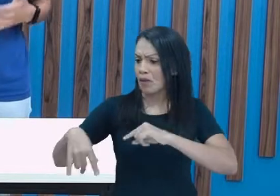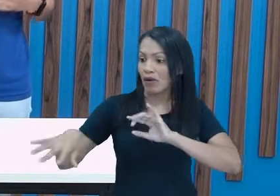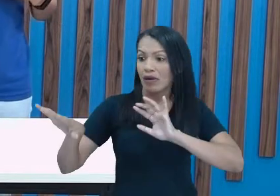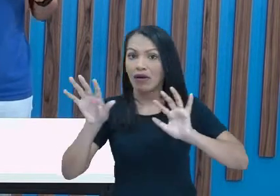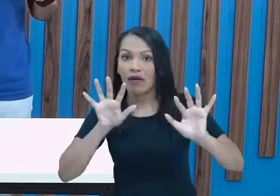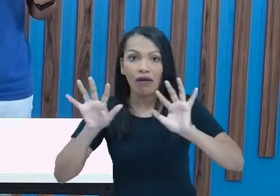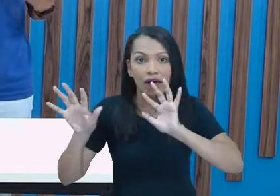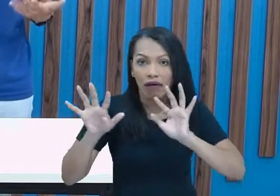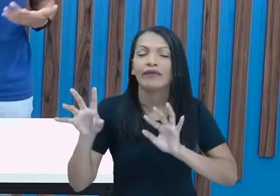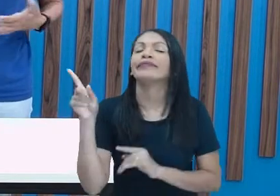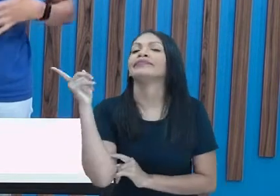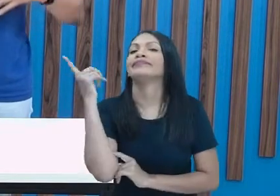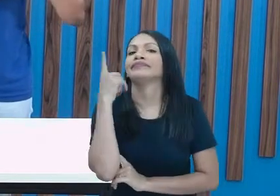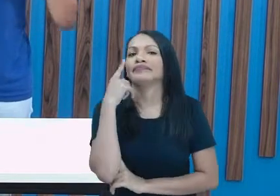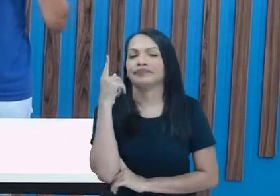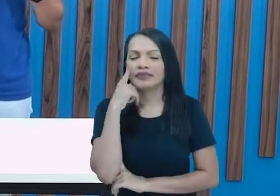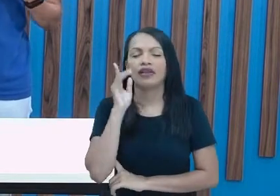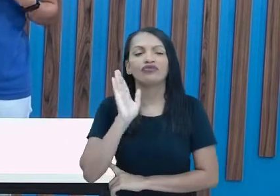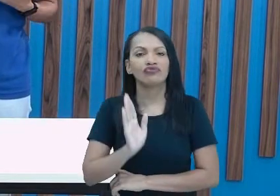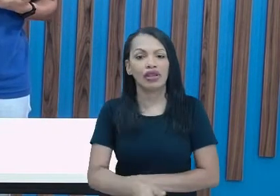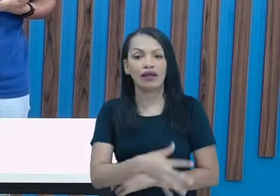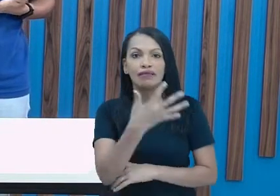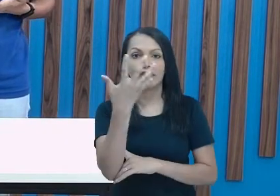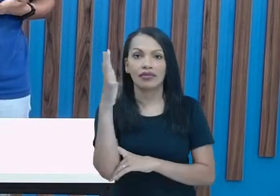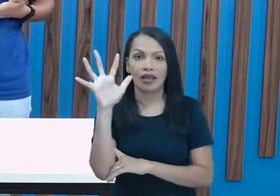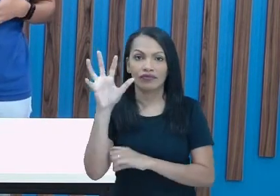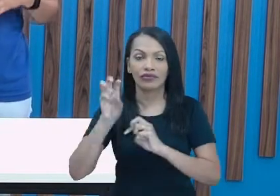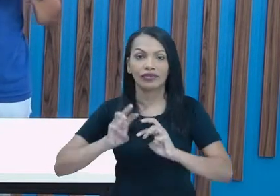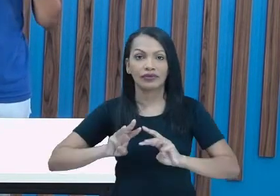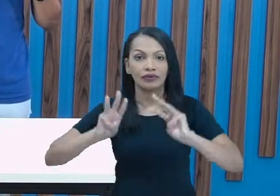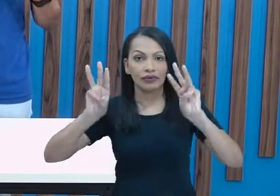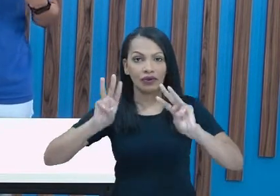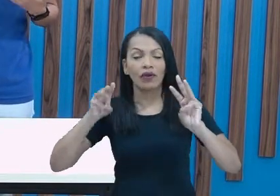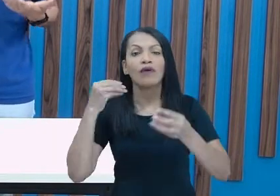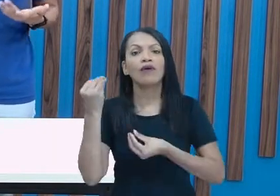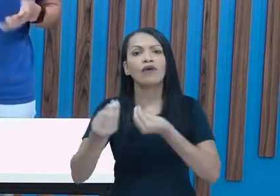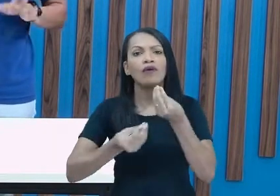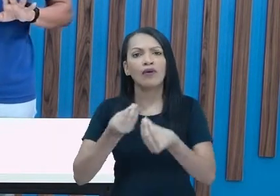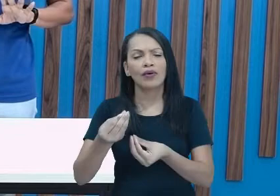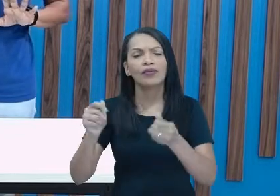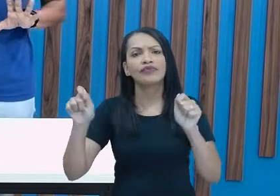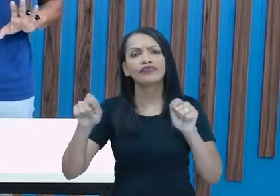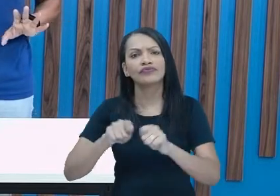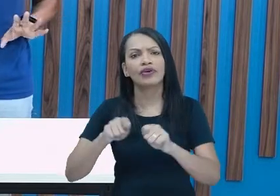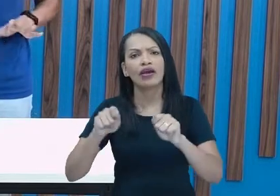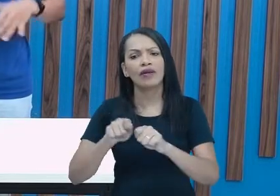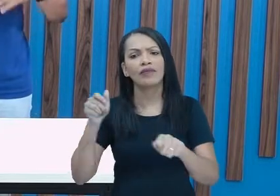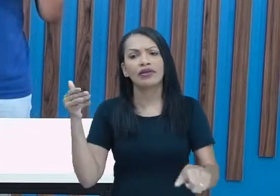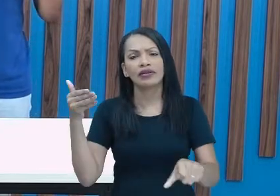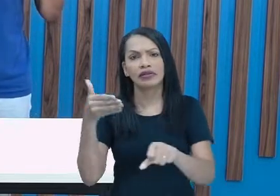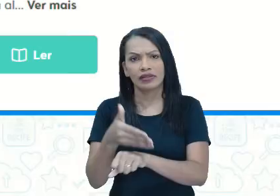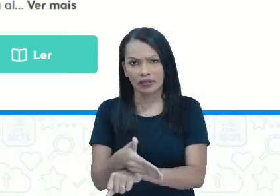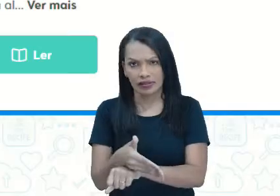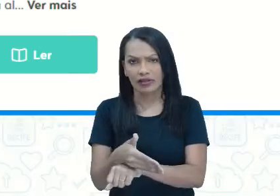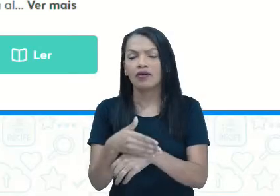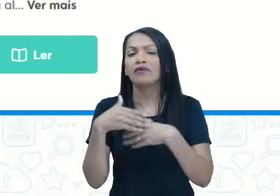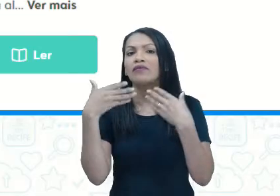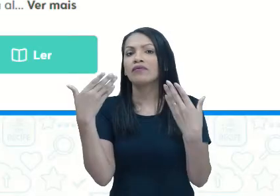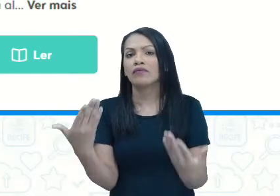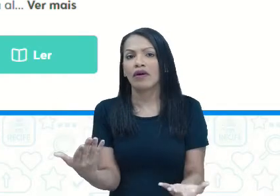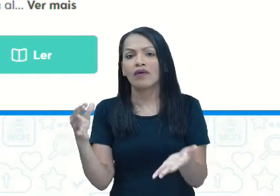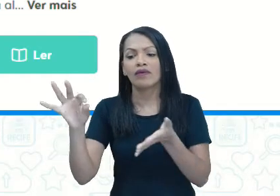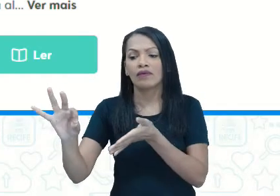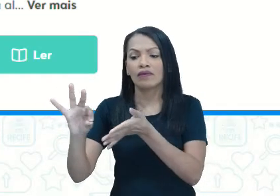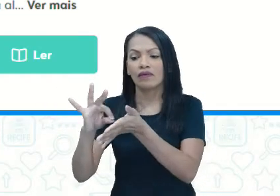está na árvore do livro. A gente já mencionou como é que se faz para acessar a árvore do livro. Eu não vou mencionar agora. Qual é o autor